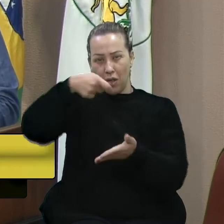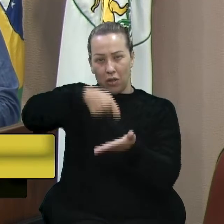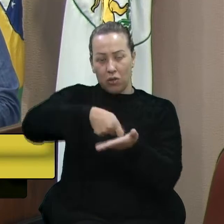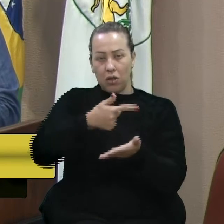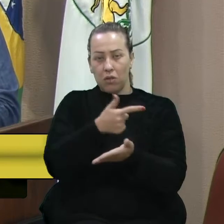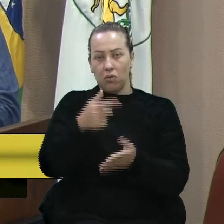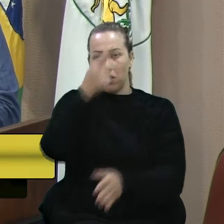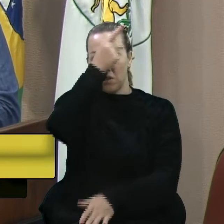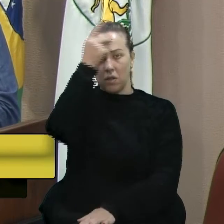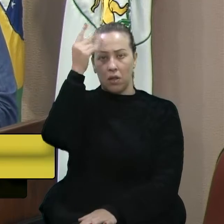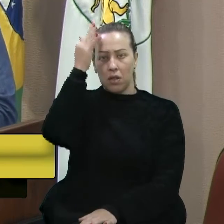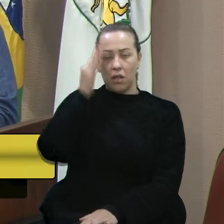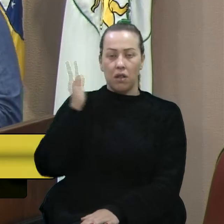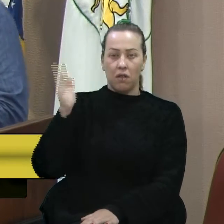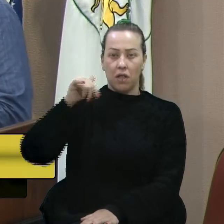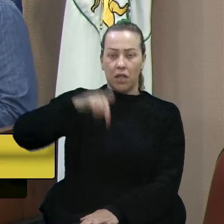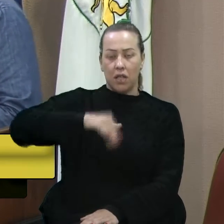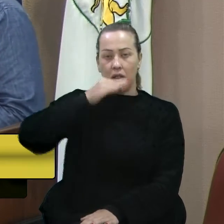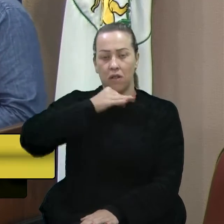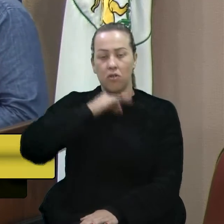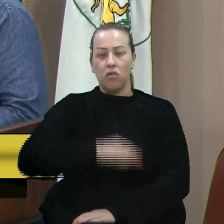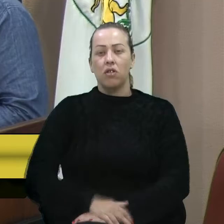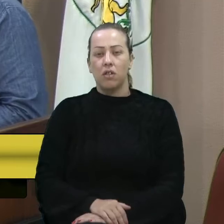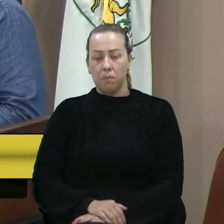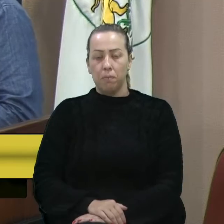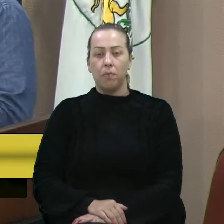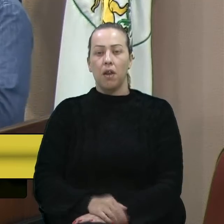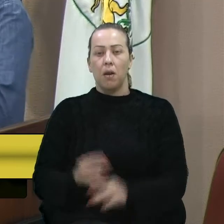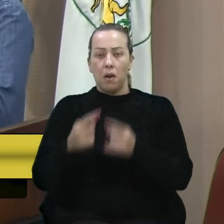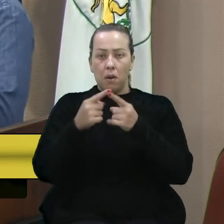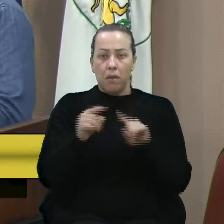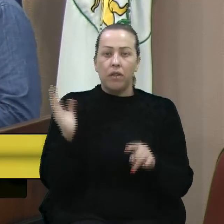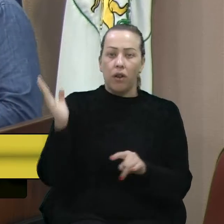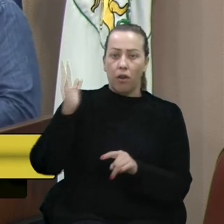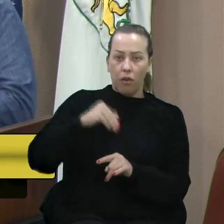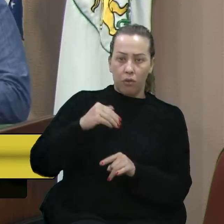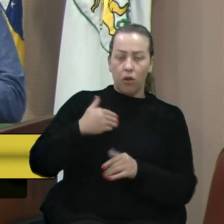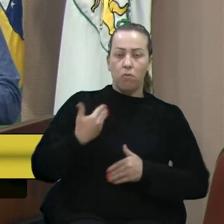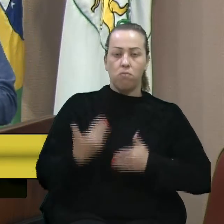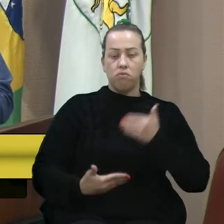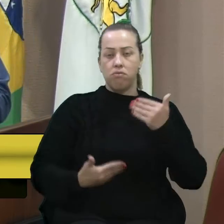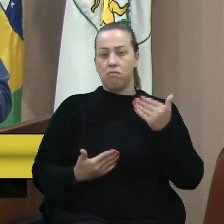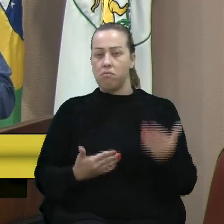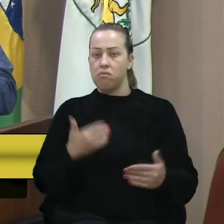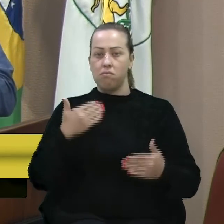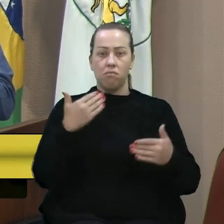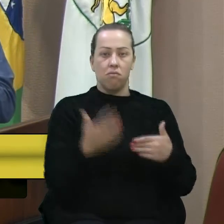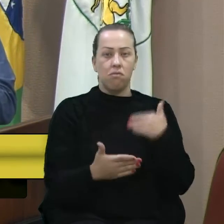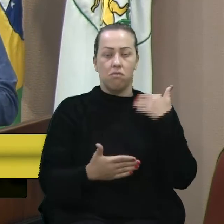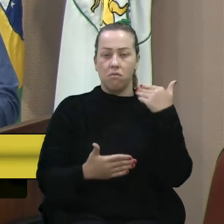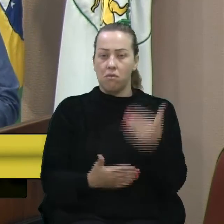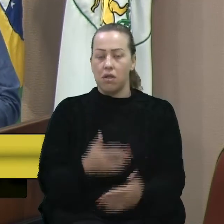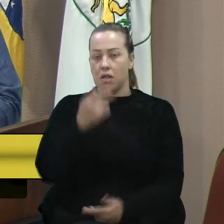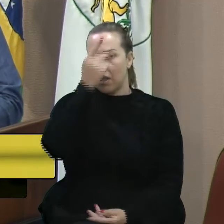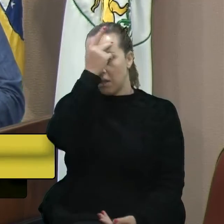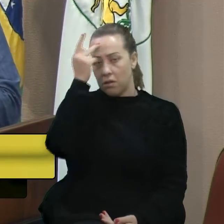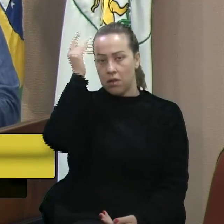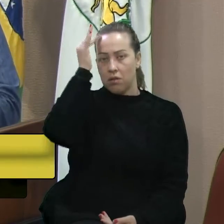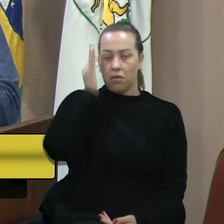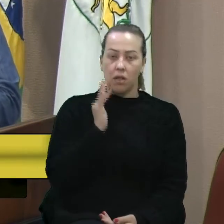recebesse o Paulo Freire na nossa cidade. E ele foi recebido, e os frutos da vinda do Paulo